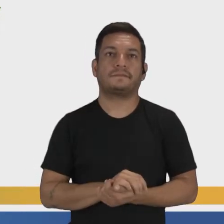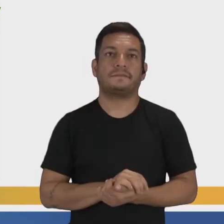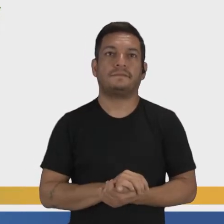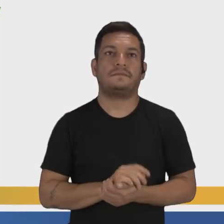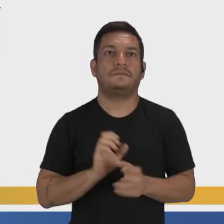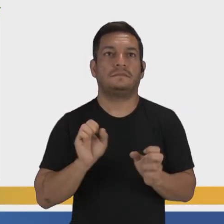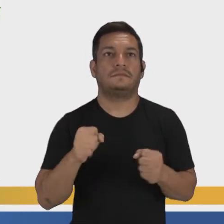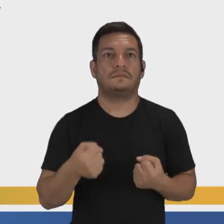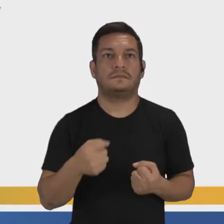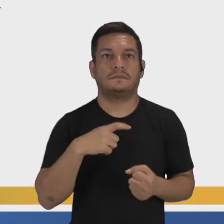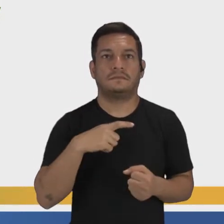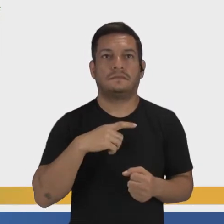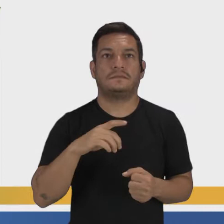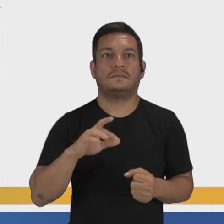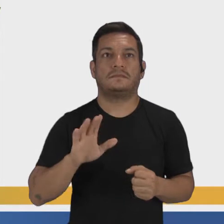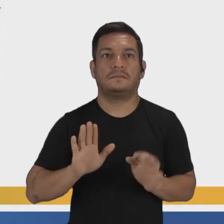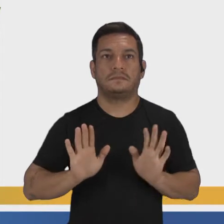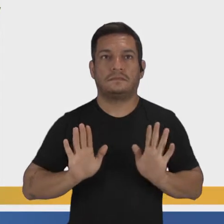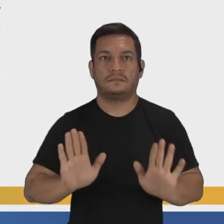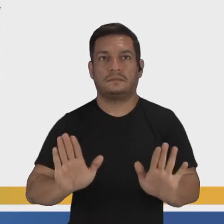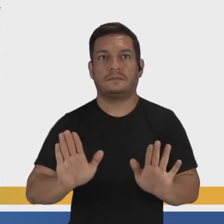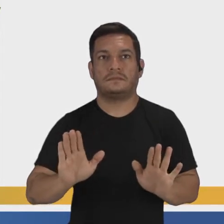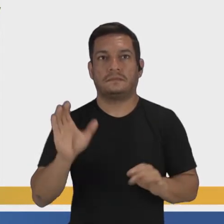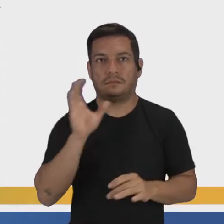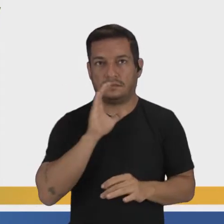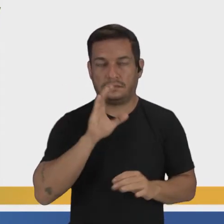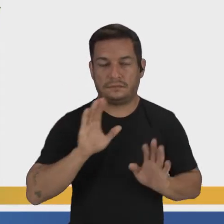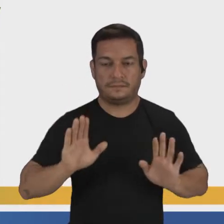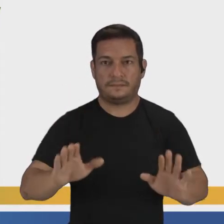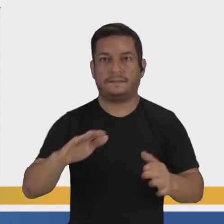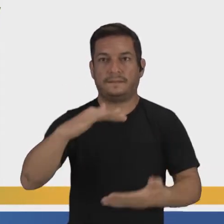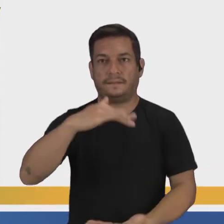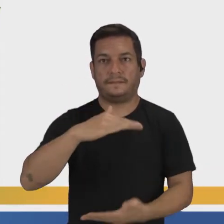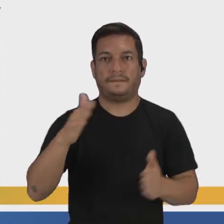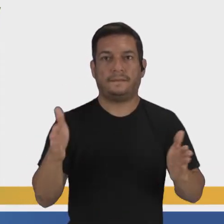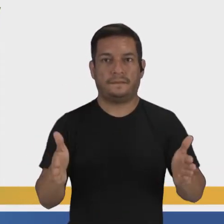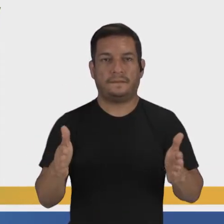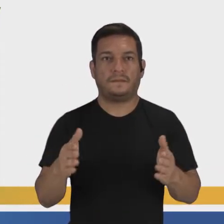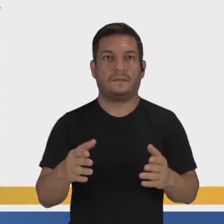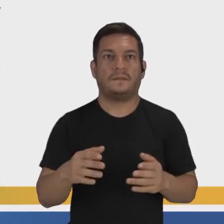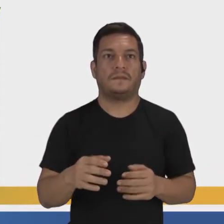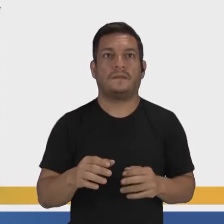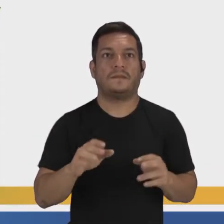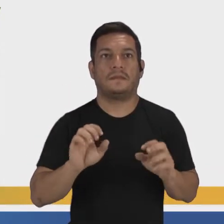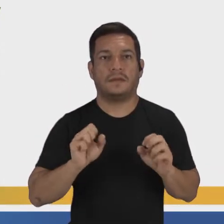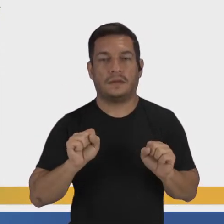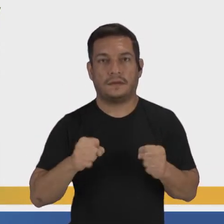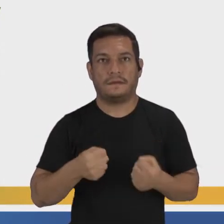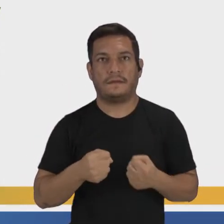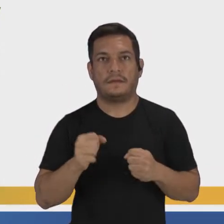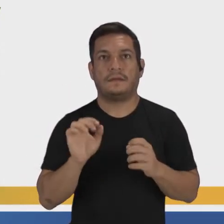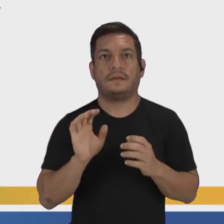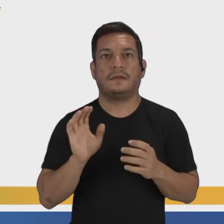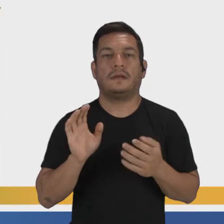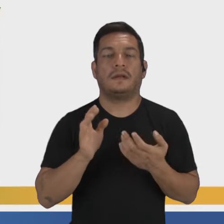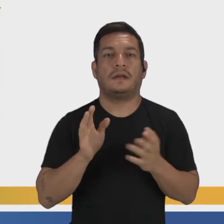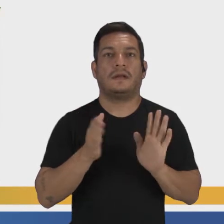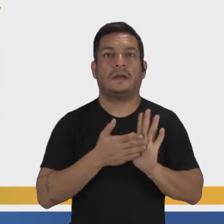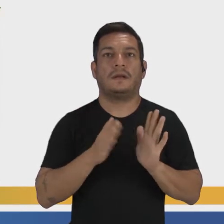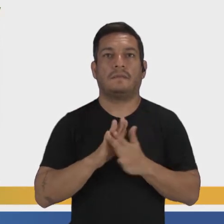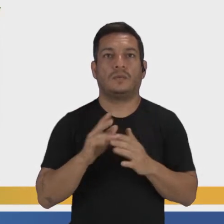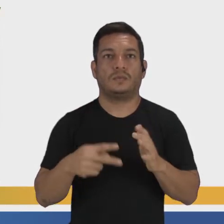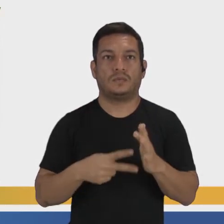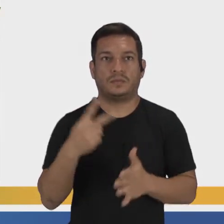A força que a mão exerce acelera a caixa. E a força que a mão exerce,